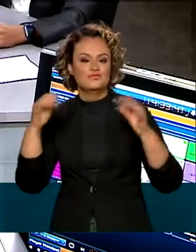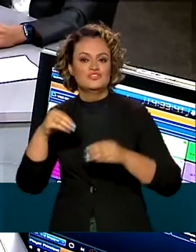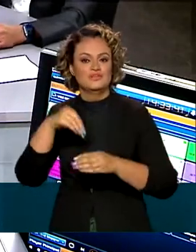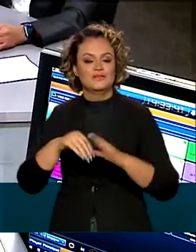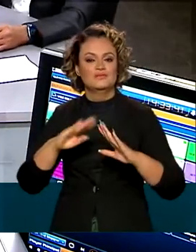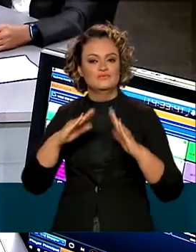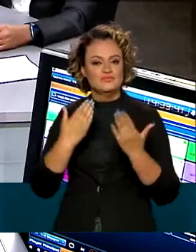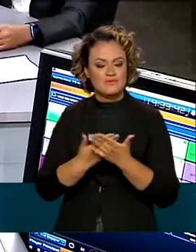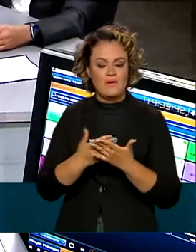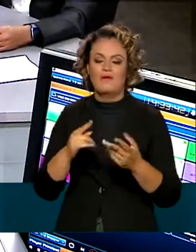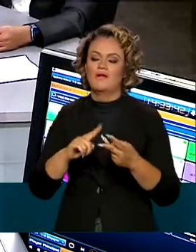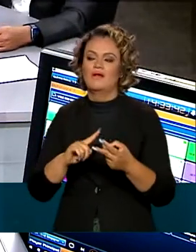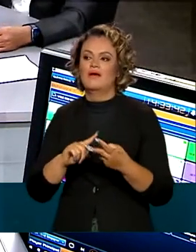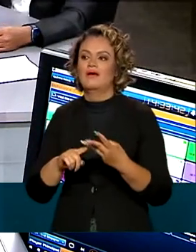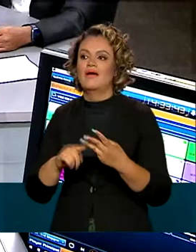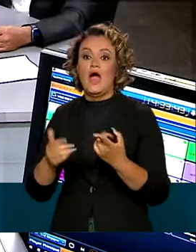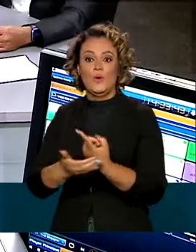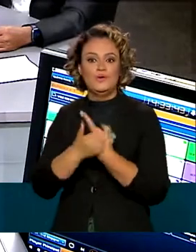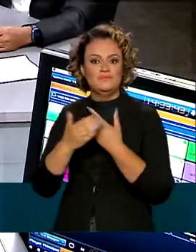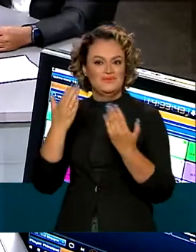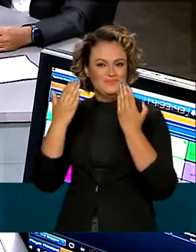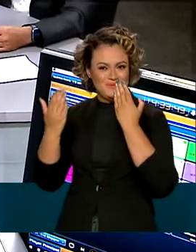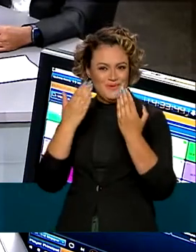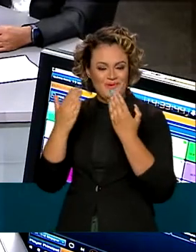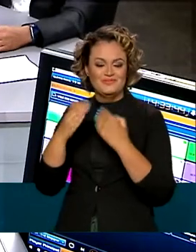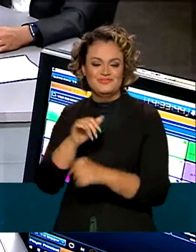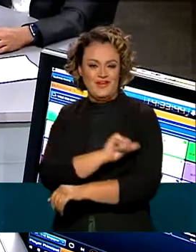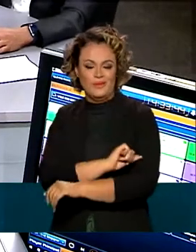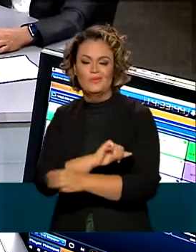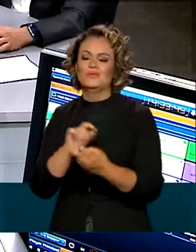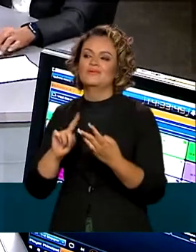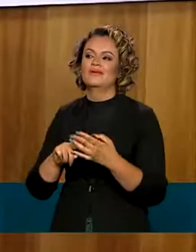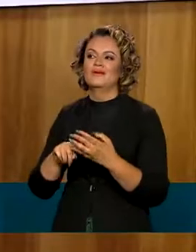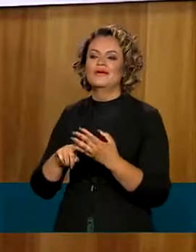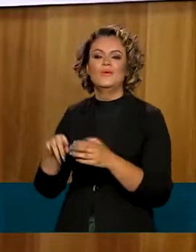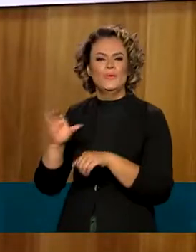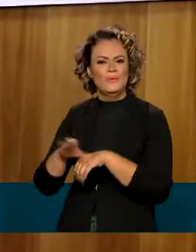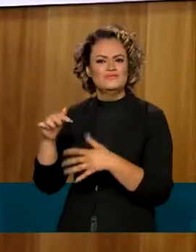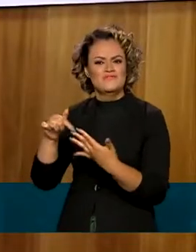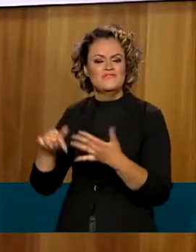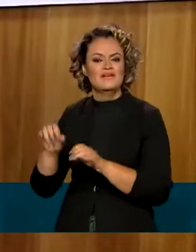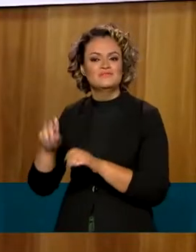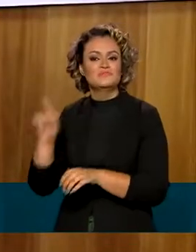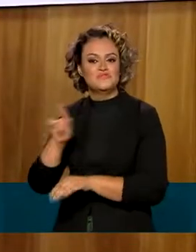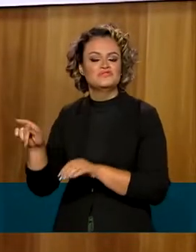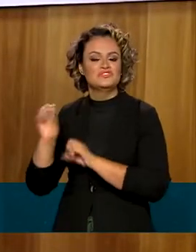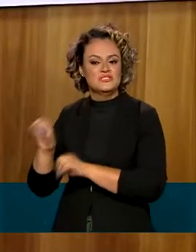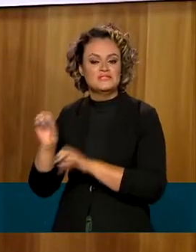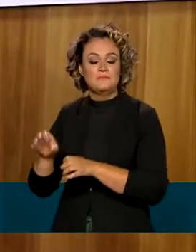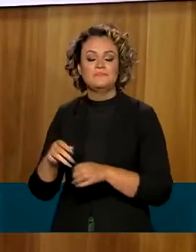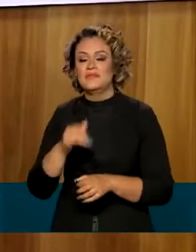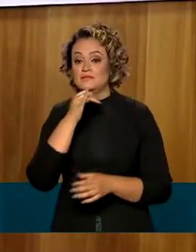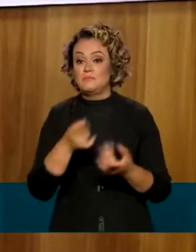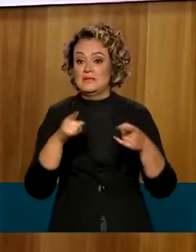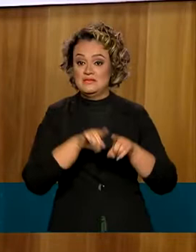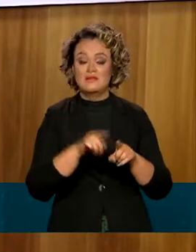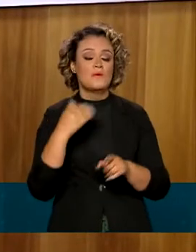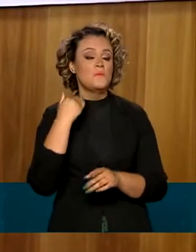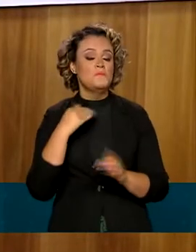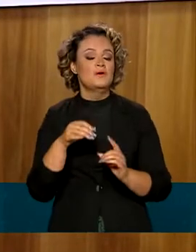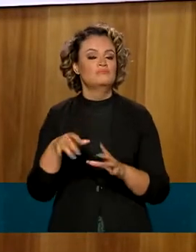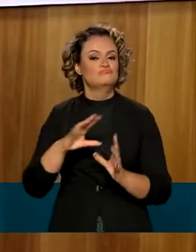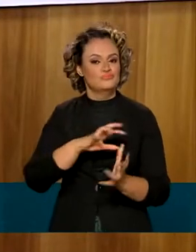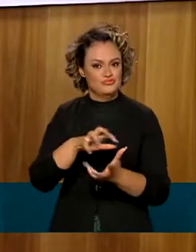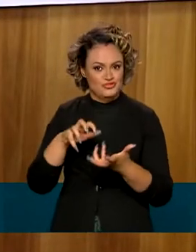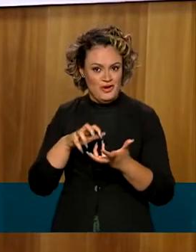sala de aula, o acolhimento psicossocial dos estudantes. Nós acabamos de lançar agora, em parceria com o Banco Mundial, um